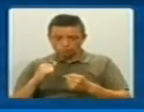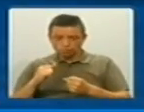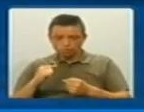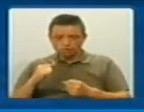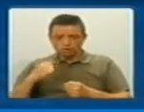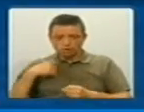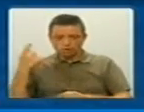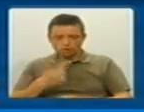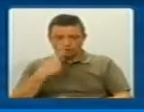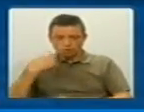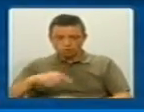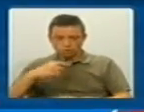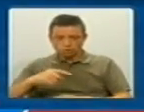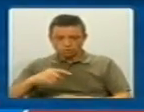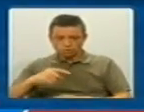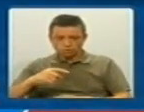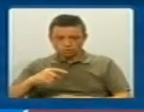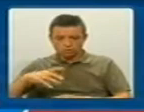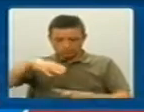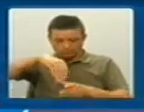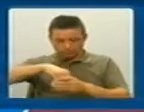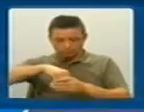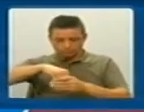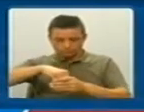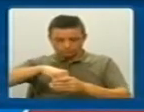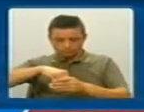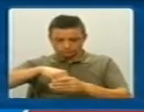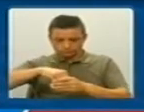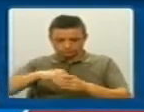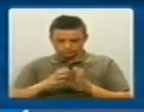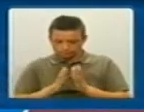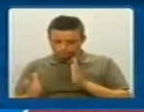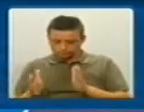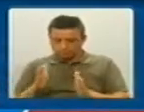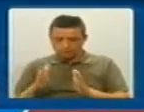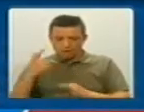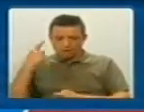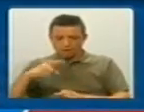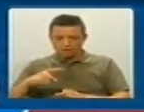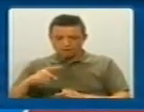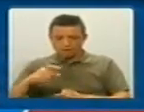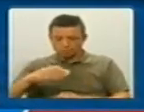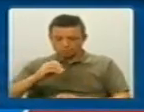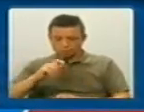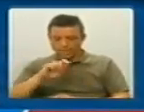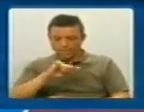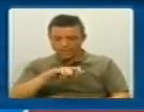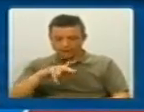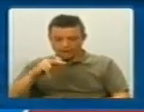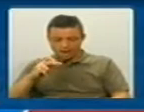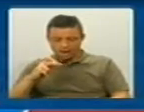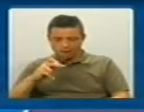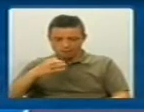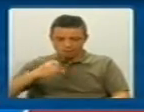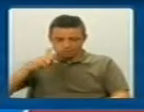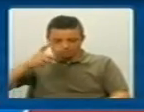conseguimos encontrar no meio interestelar dessa galáxia, portanto naquele espaço entre as galáxias, uma enorme quantidade de poeira. E conseguimos encontrar